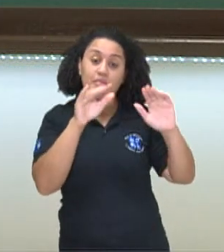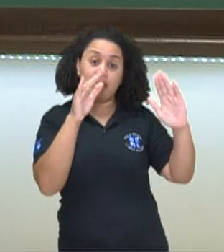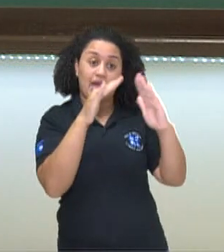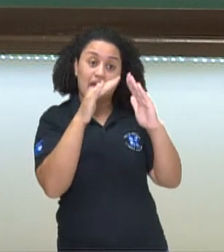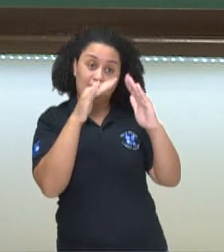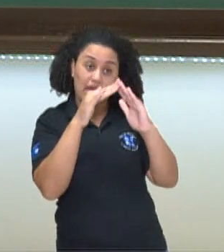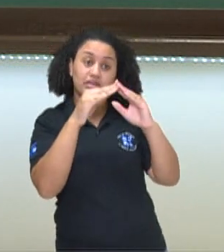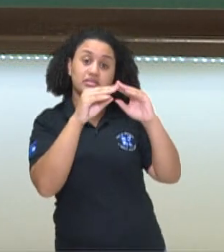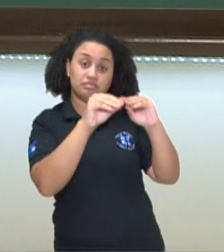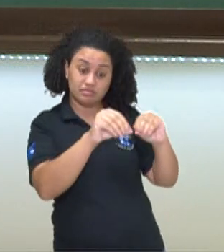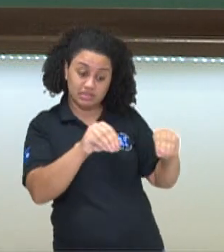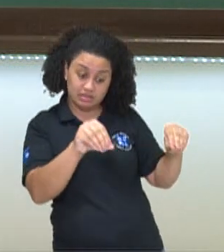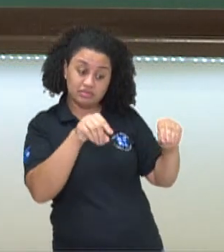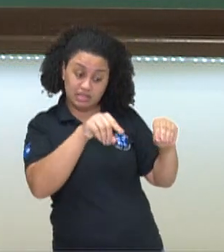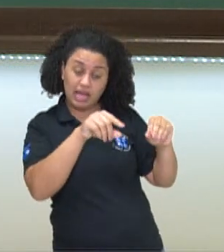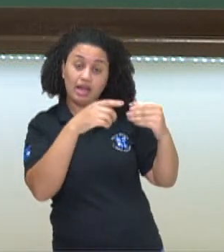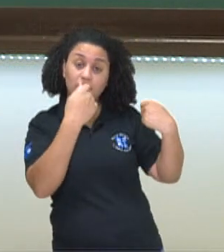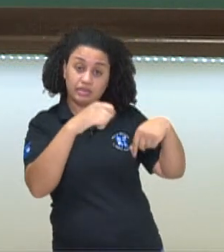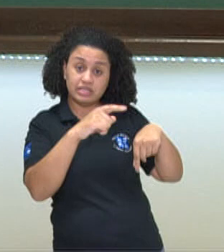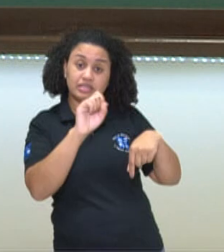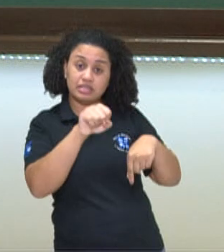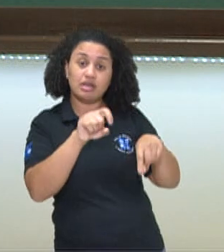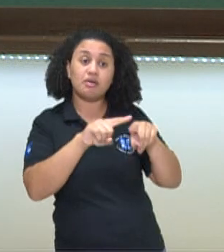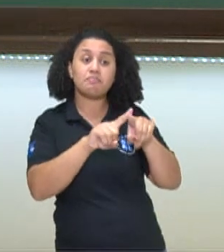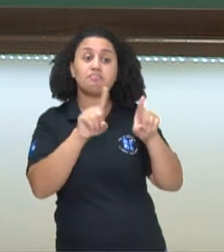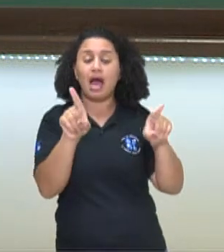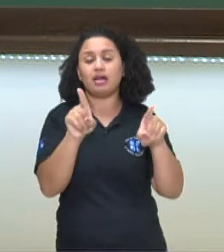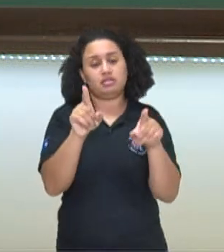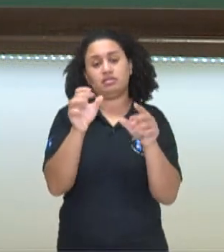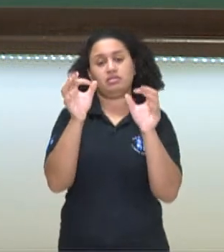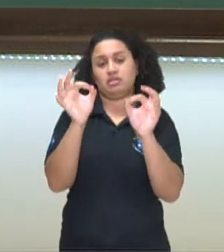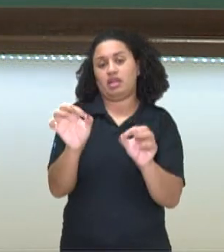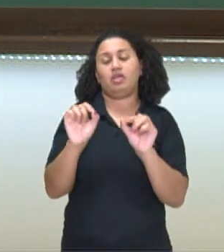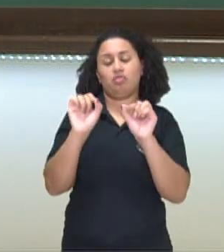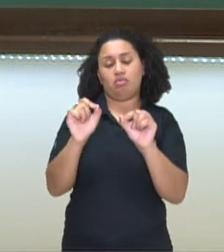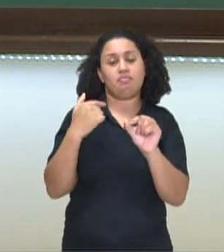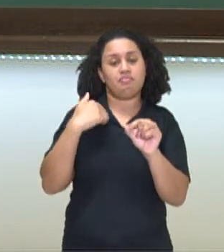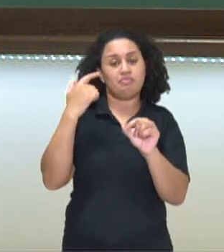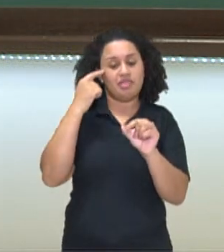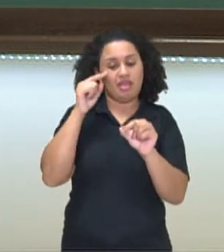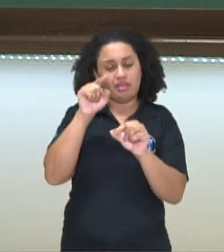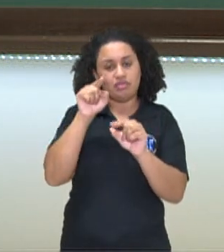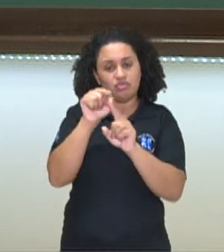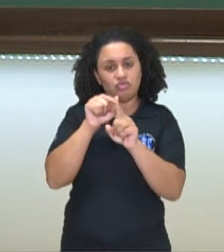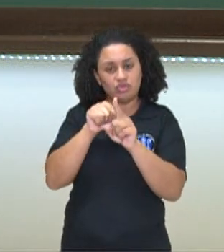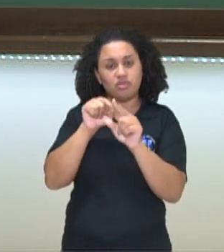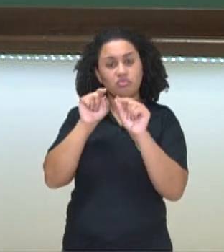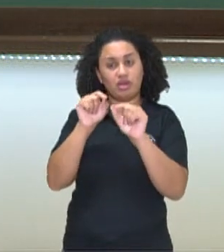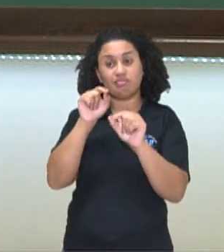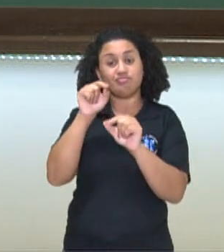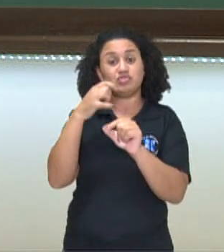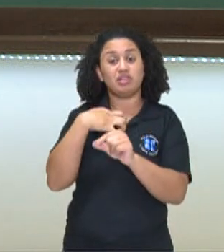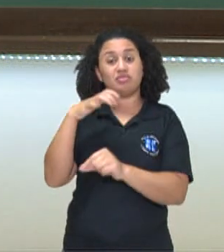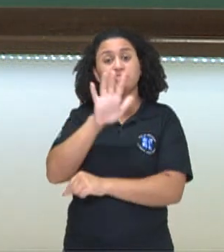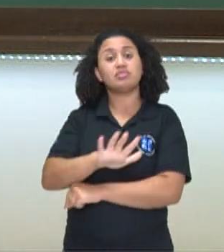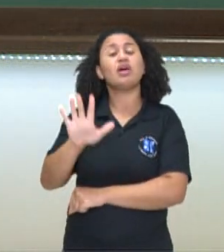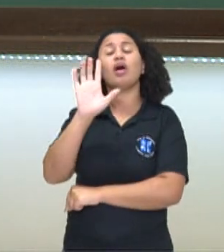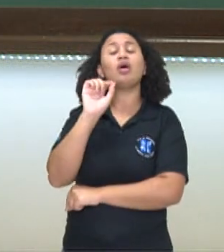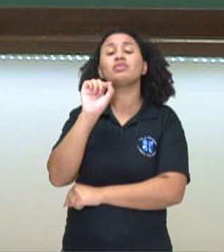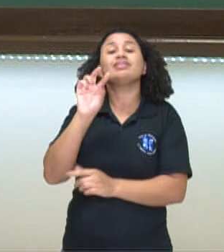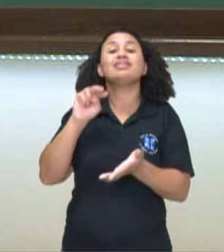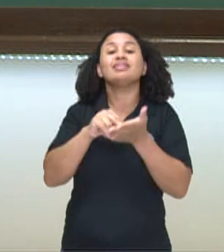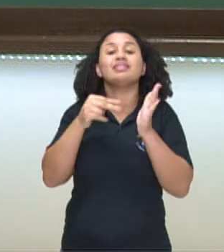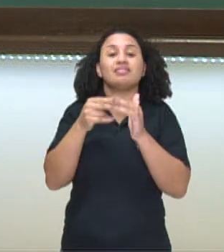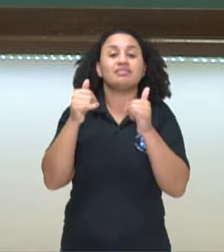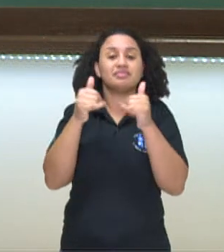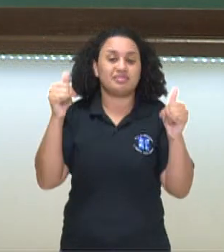para o condomínio, é uma ligação na terra. Mas o correto é pensar em aterramento geral. O que é um aterramento